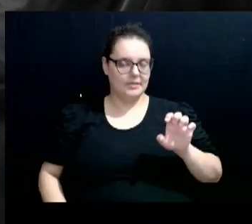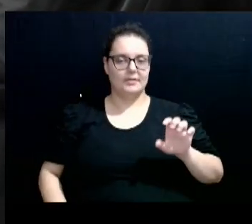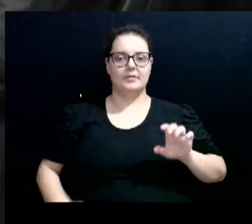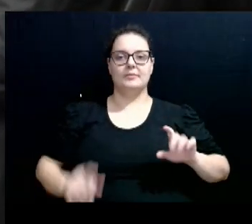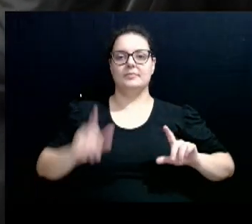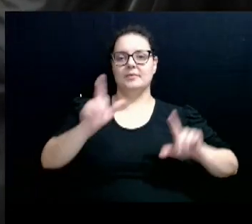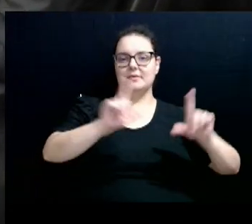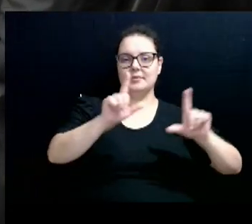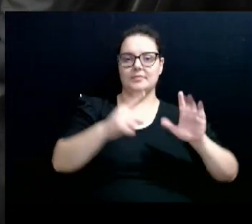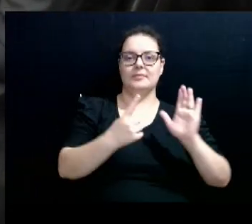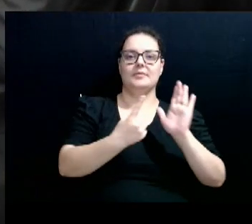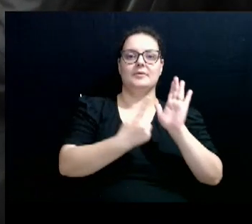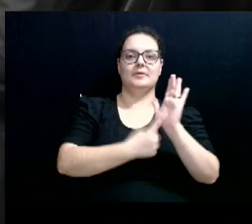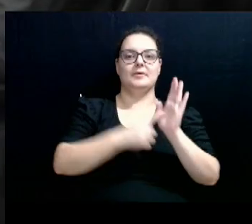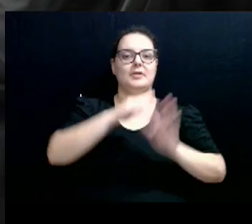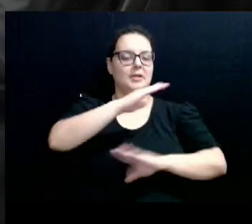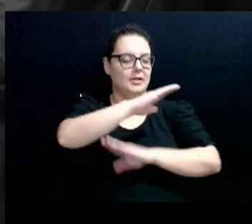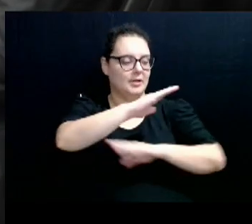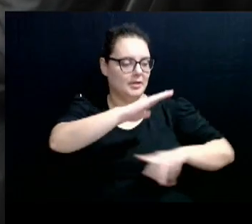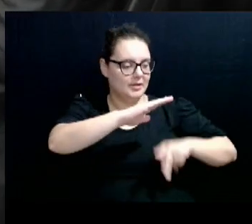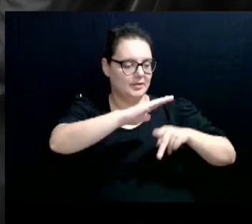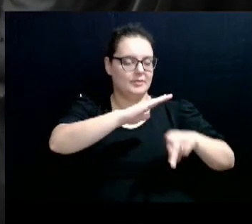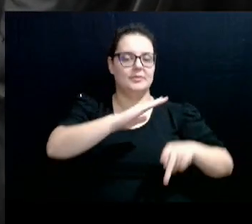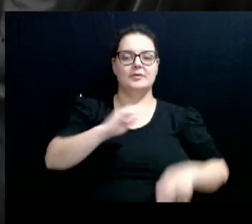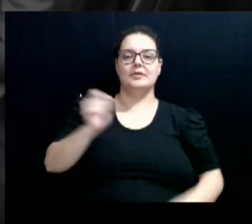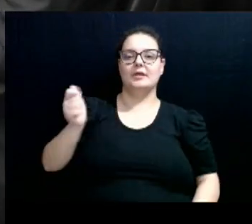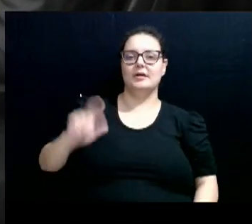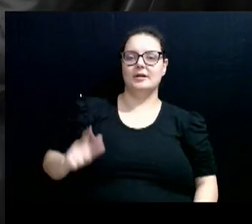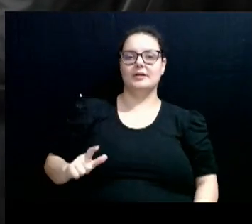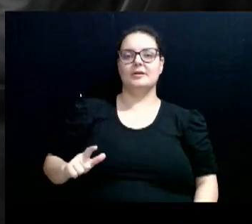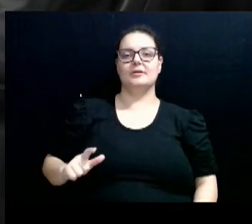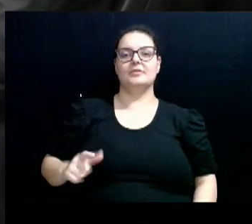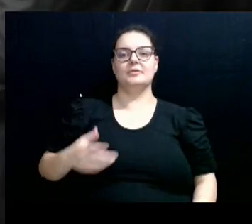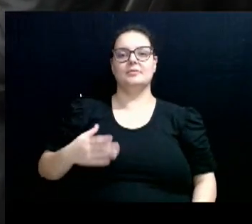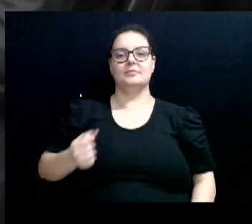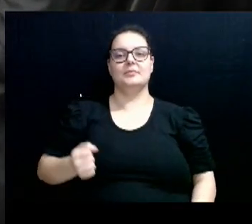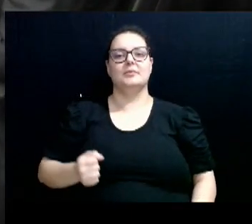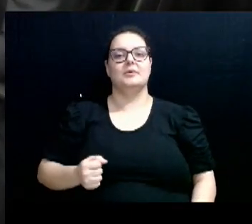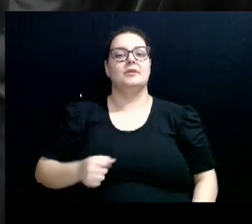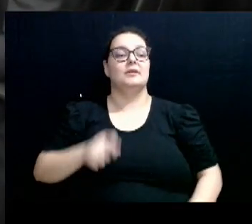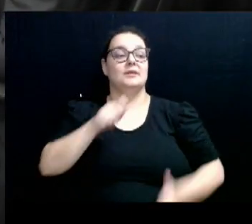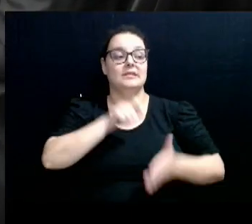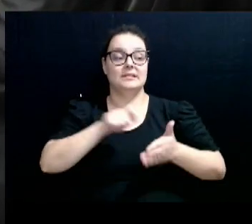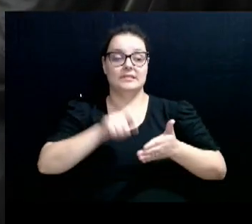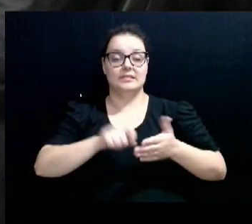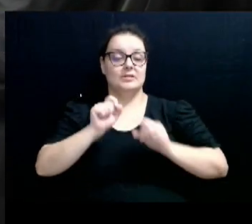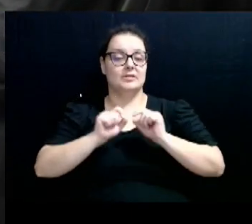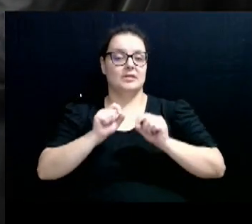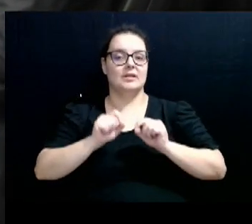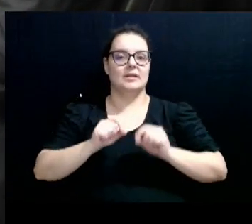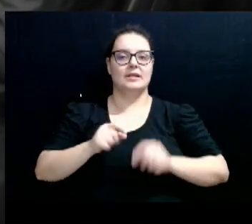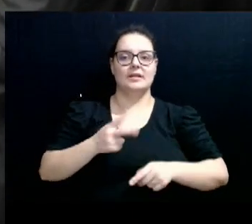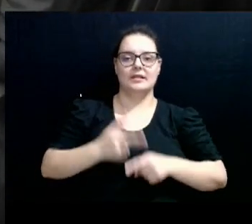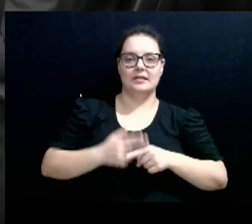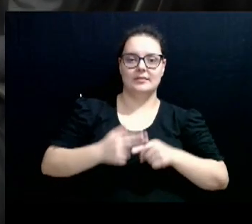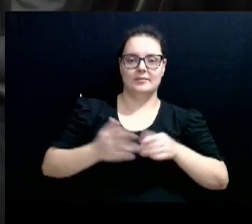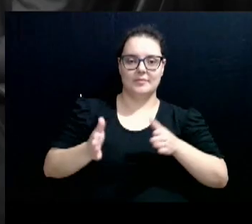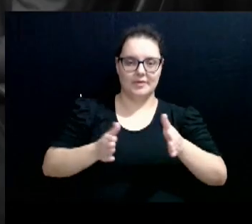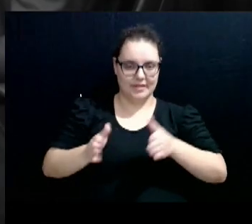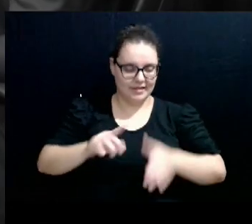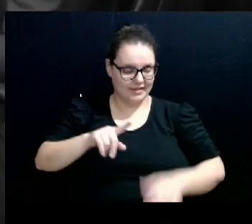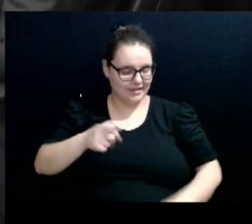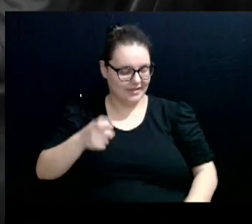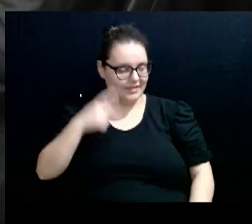do Na Casa do Povo em azul e branco, escrito Temporada Ex-Vereadores. Professor Alberto,